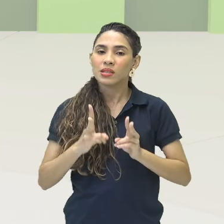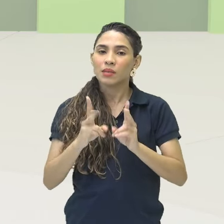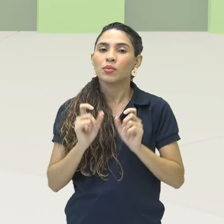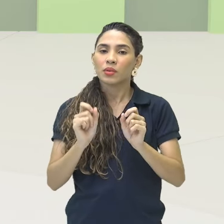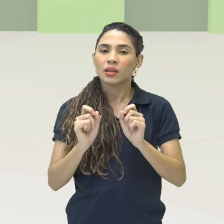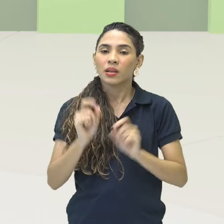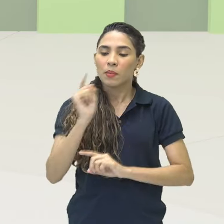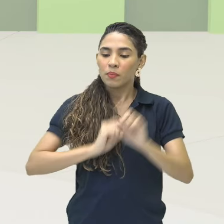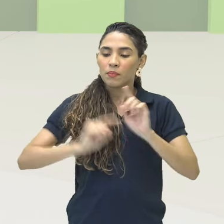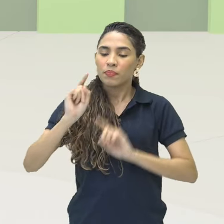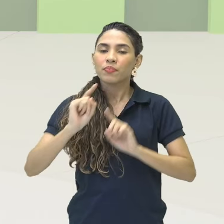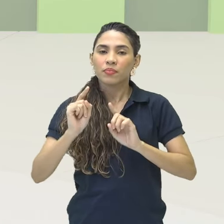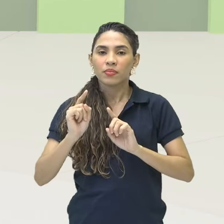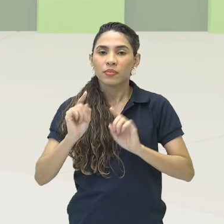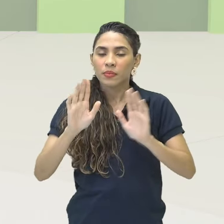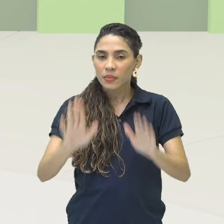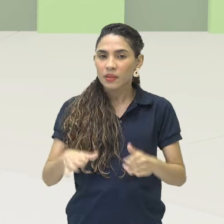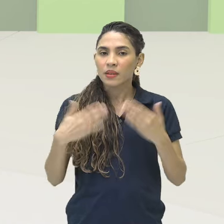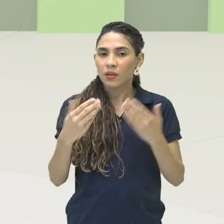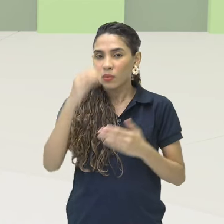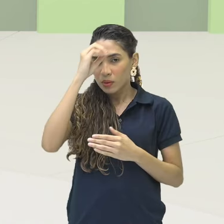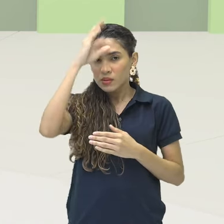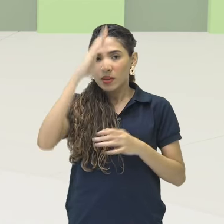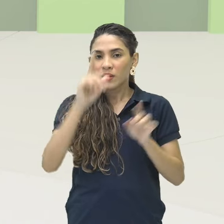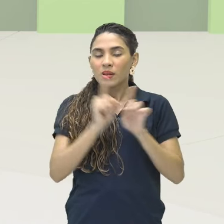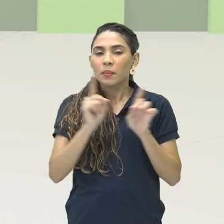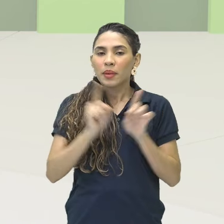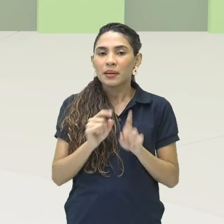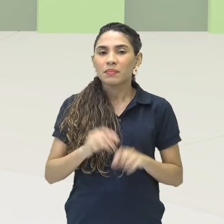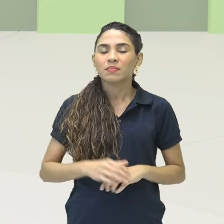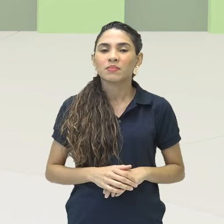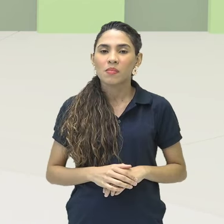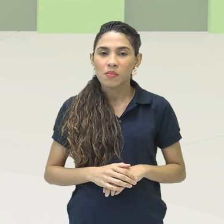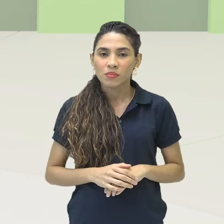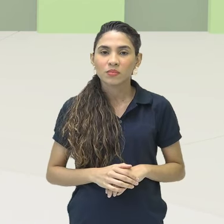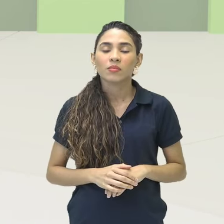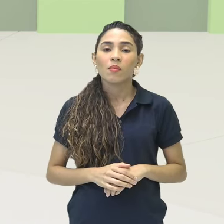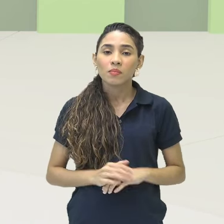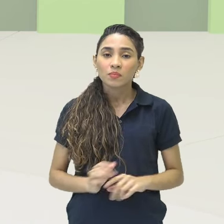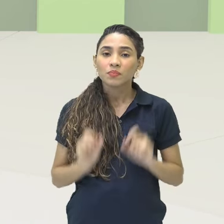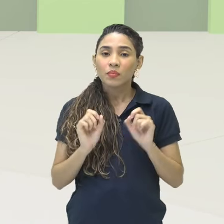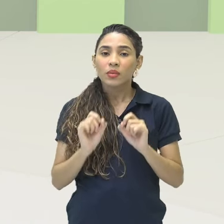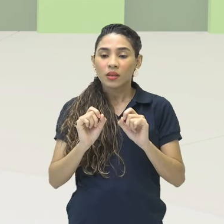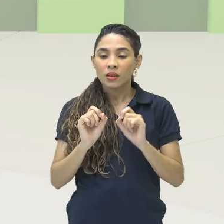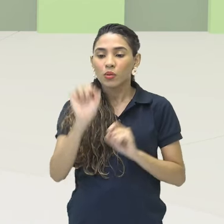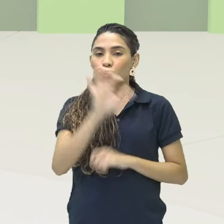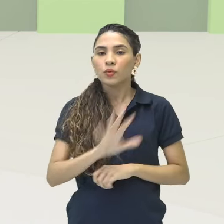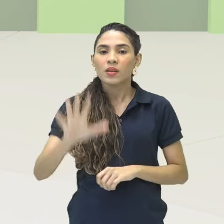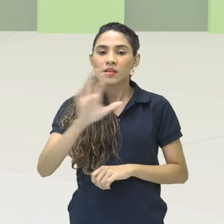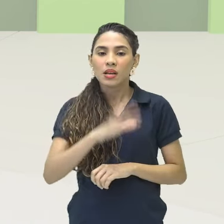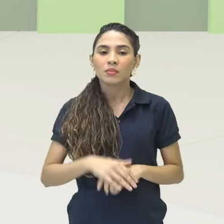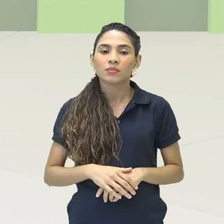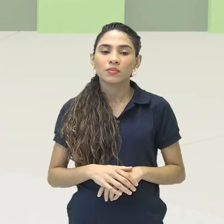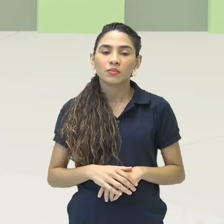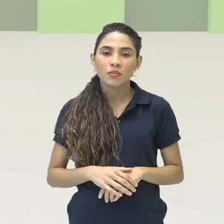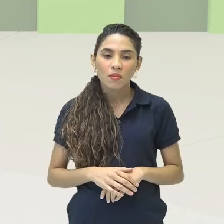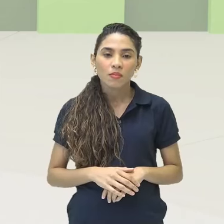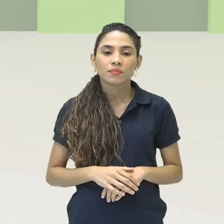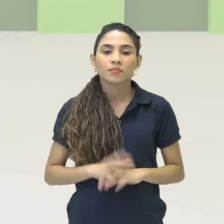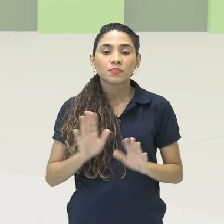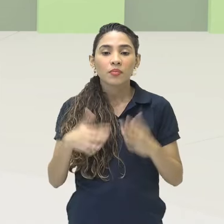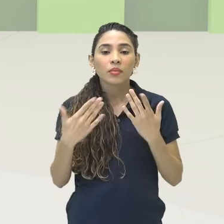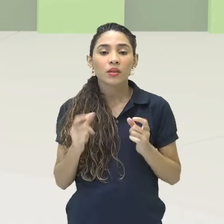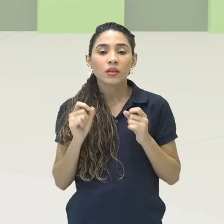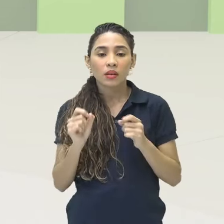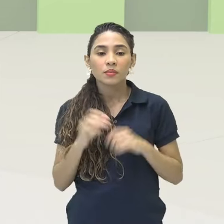um aperfeiçoando o outro. E aí esses conhecimentos, eles passam, nesse caso, a serem universais, sendo,